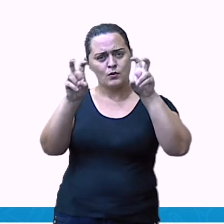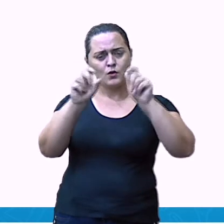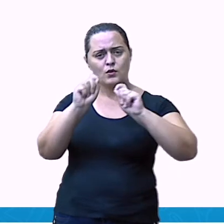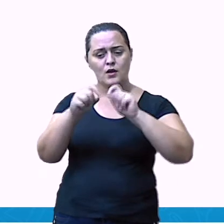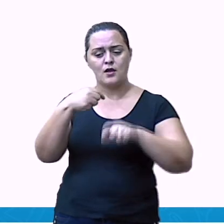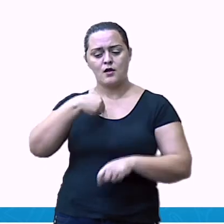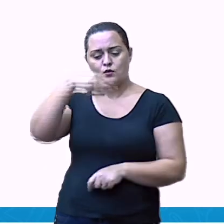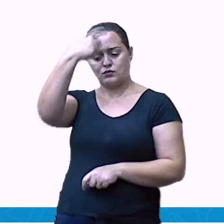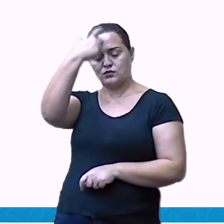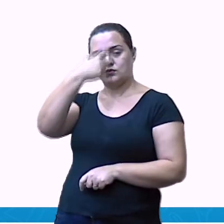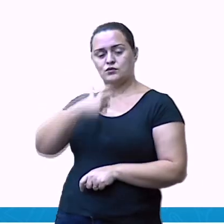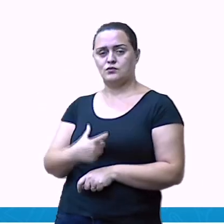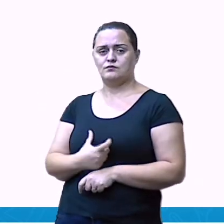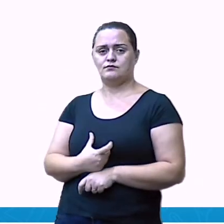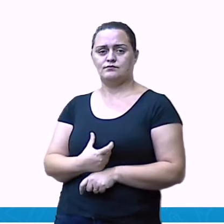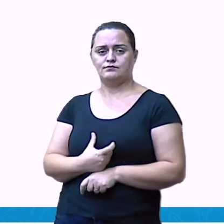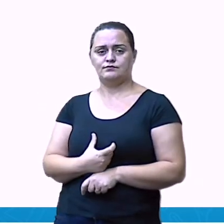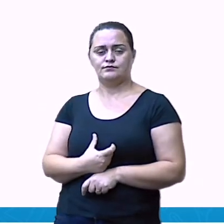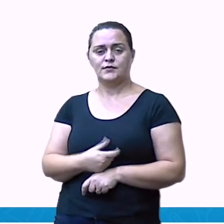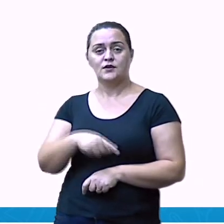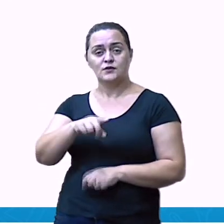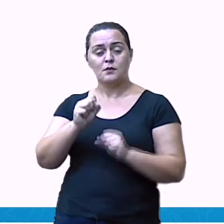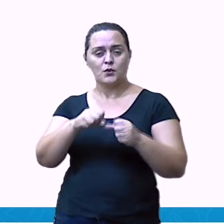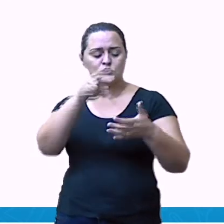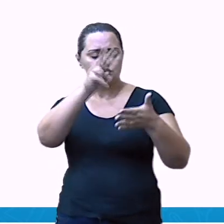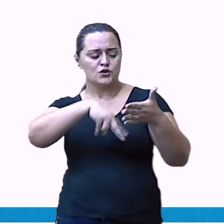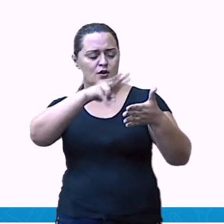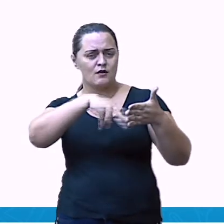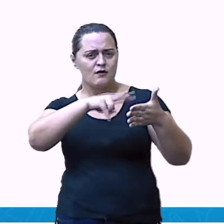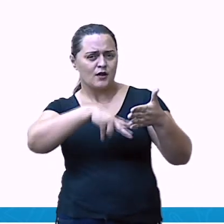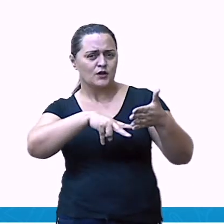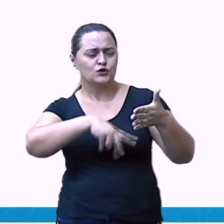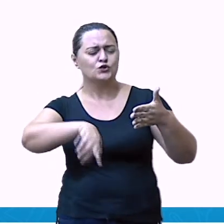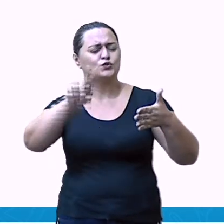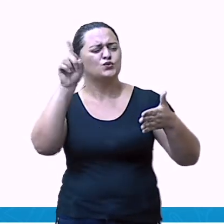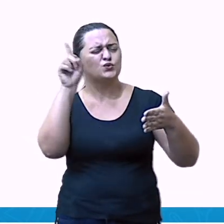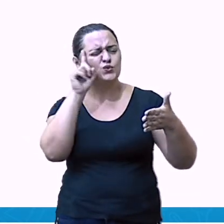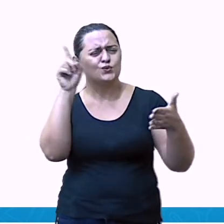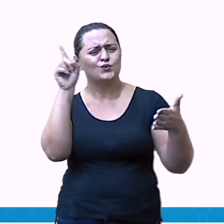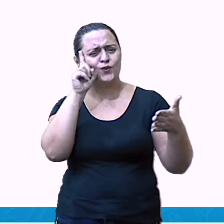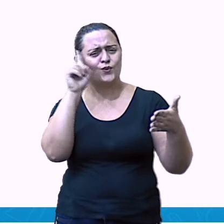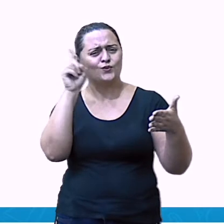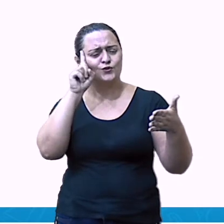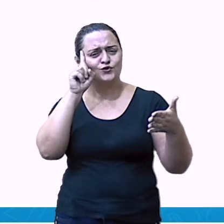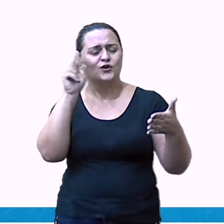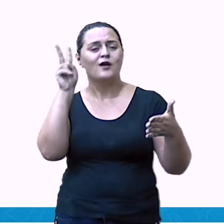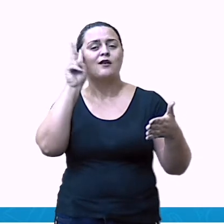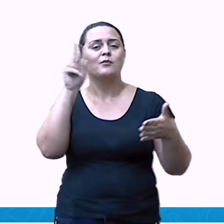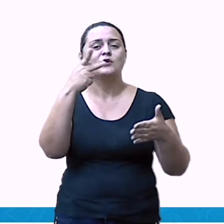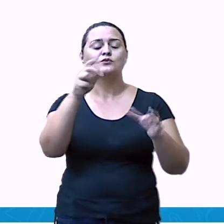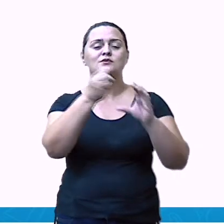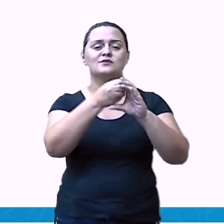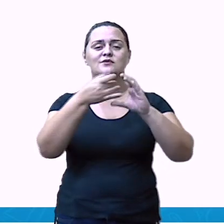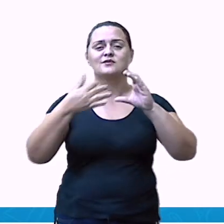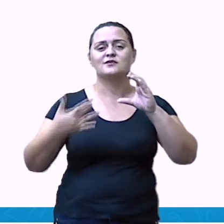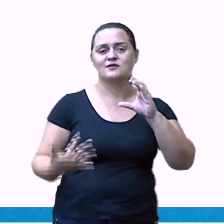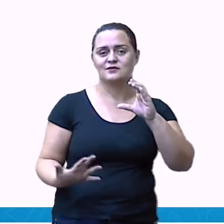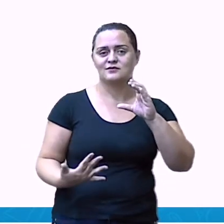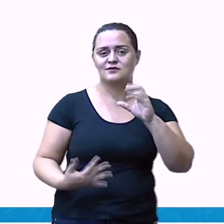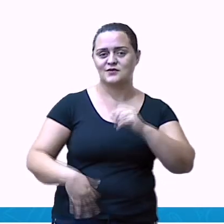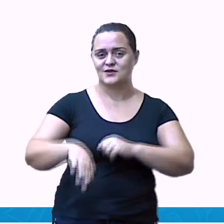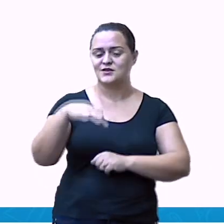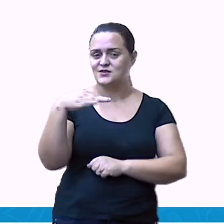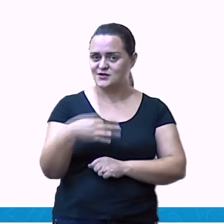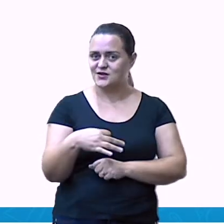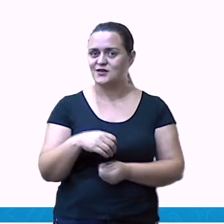sou e leia a lista diariamente com entusiasmo e emoção. Você vai